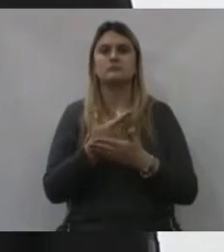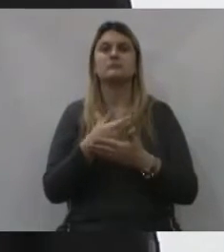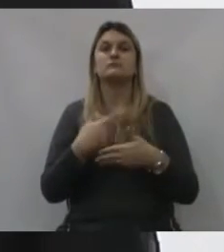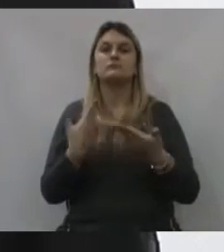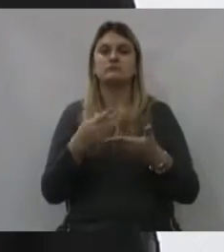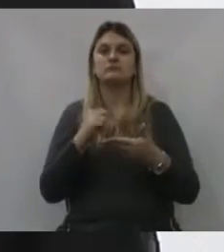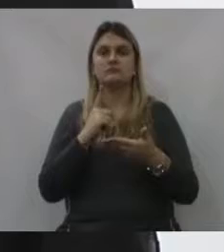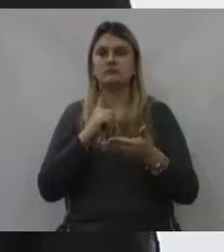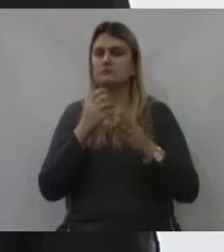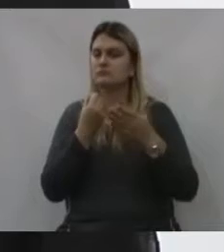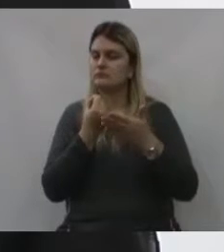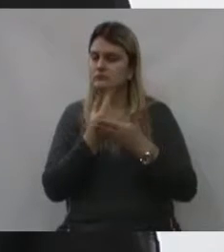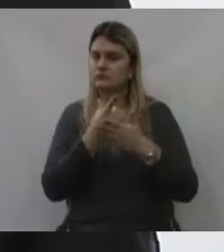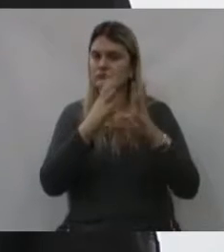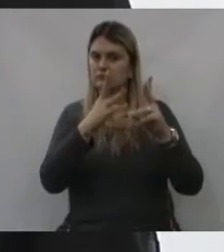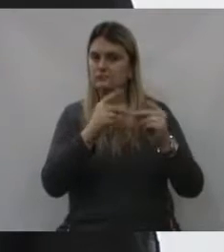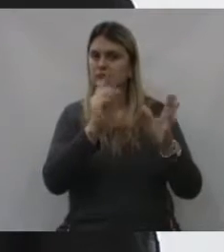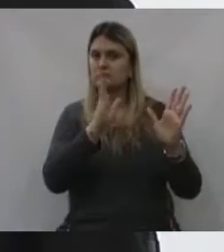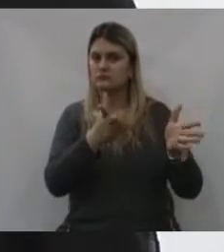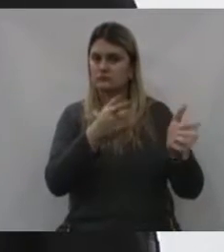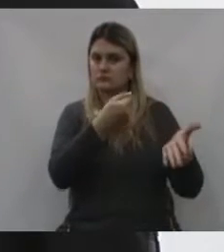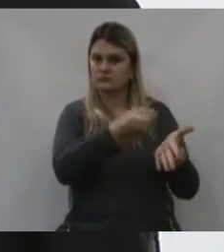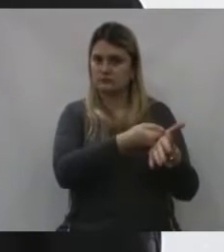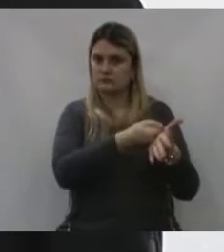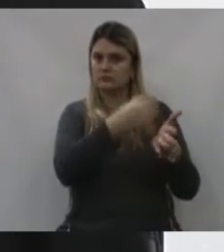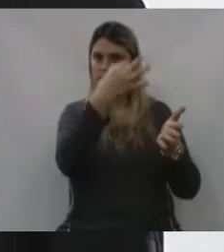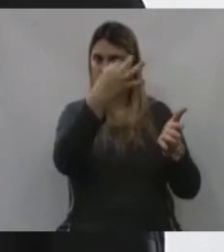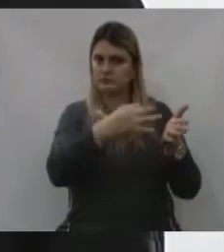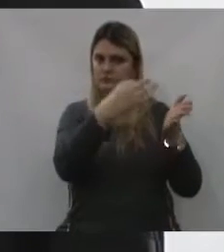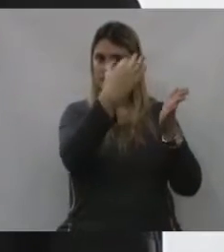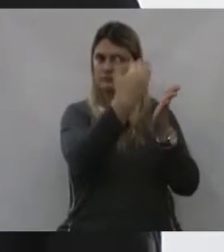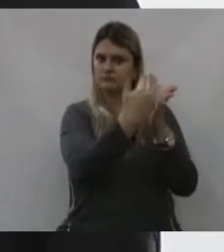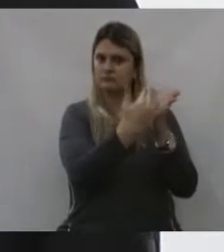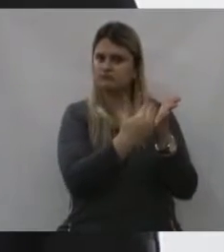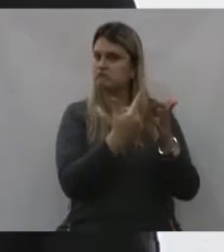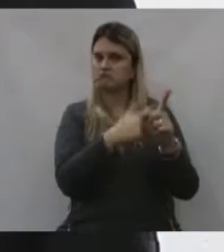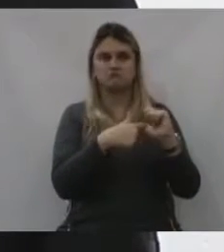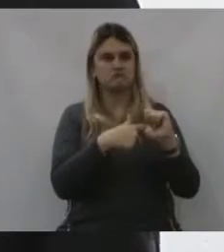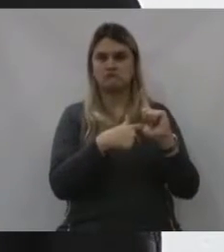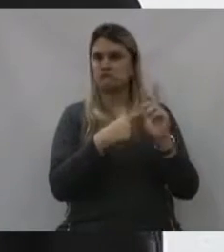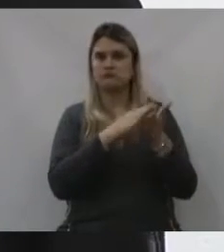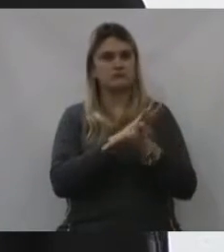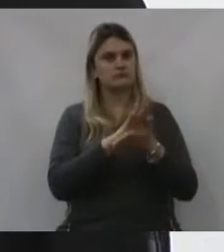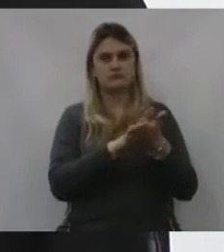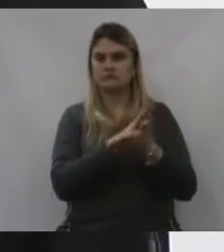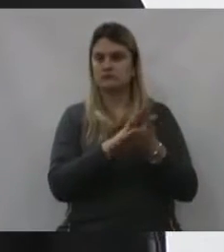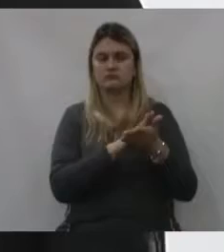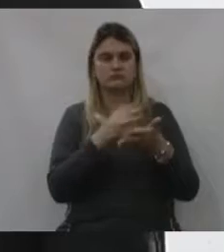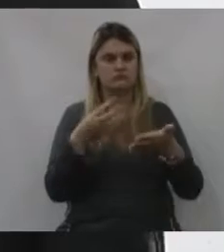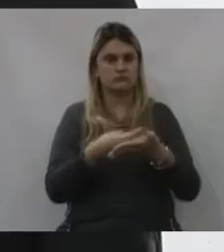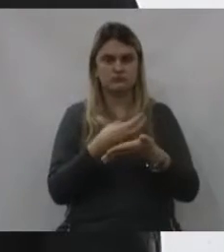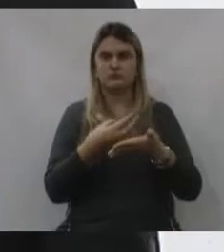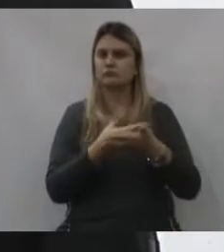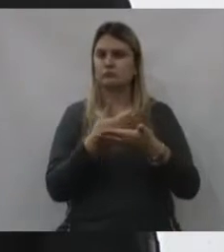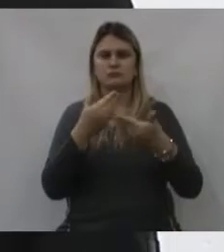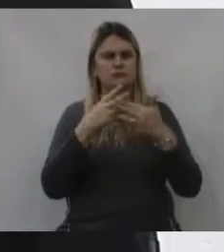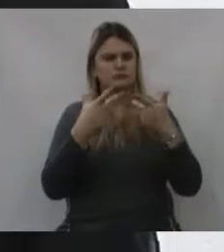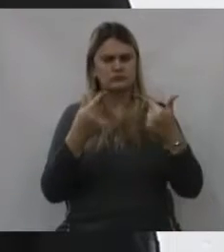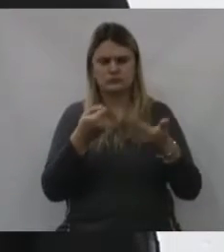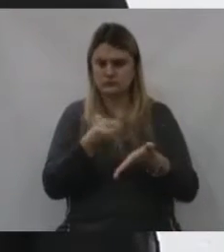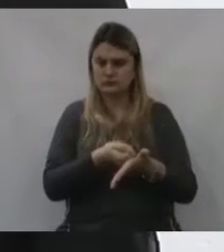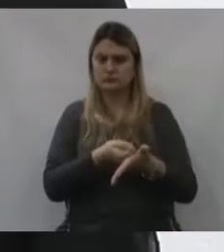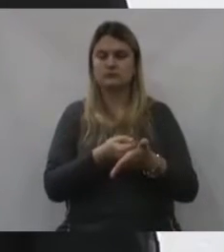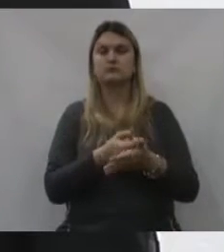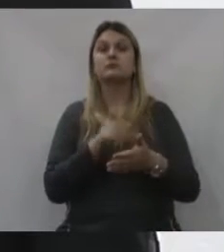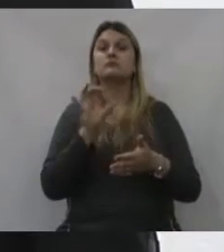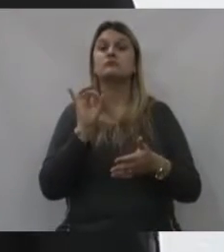as câmaras, né? Então está tudo comprado e tudo pago, está tudo em dia, na verdade, não ficamos devendo uma colher, talheres, enfim, está